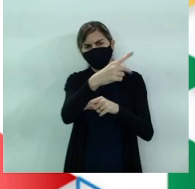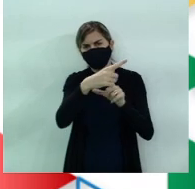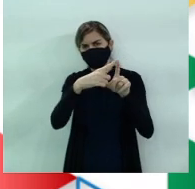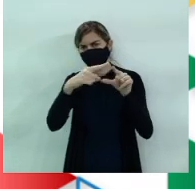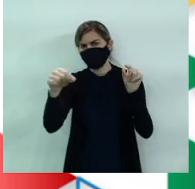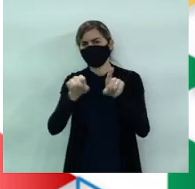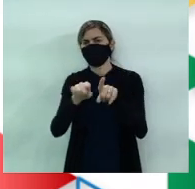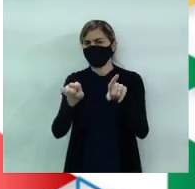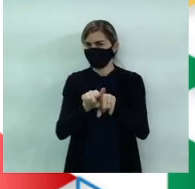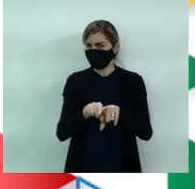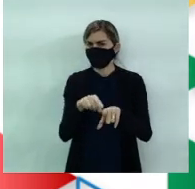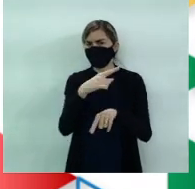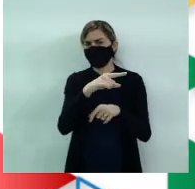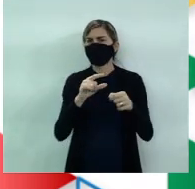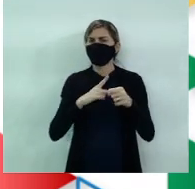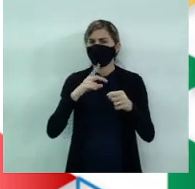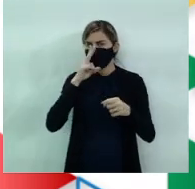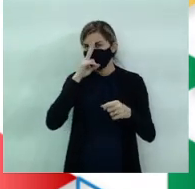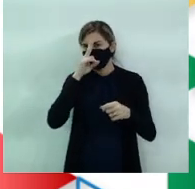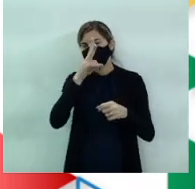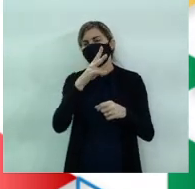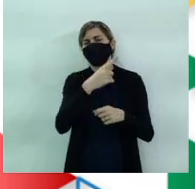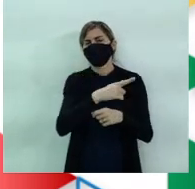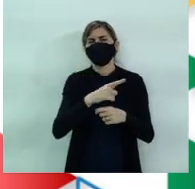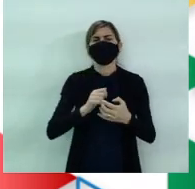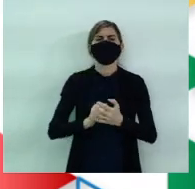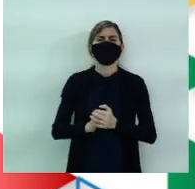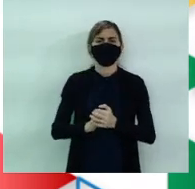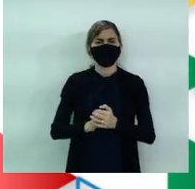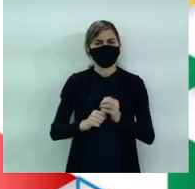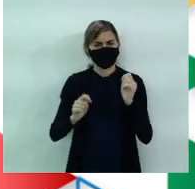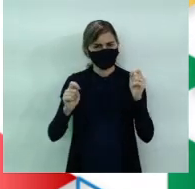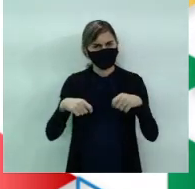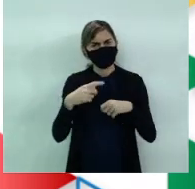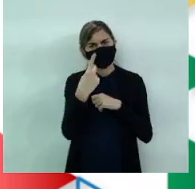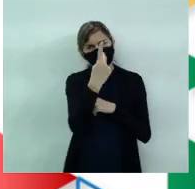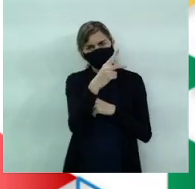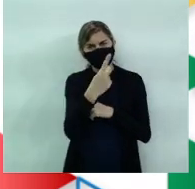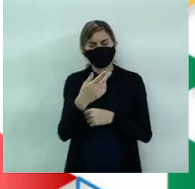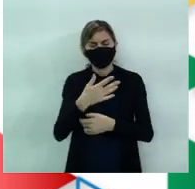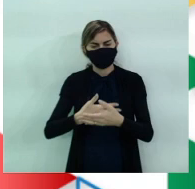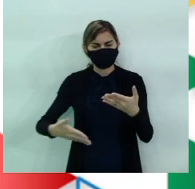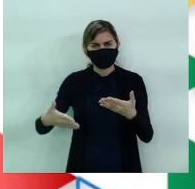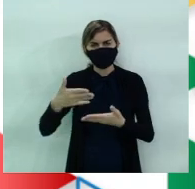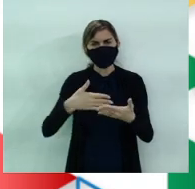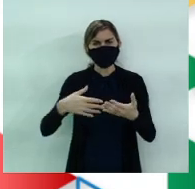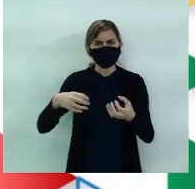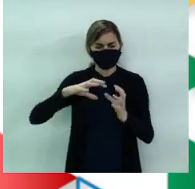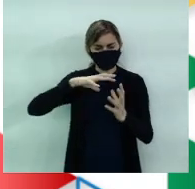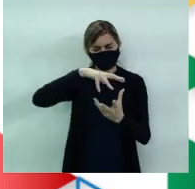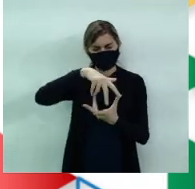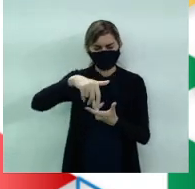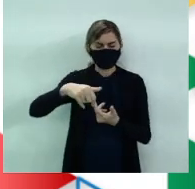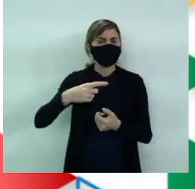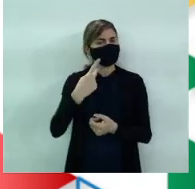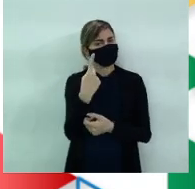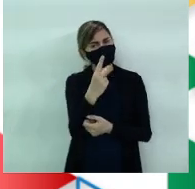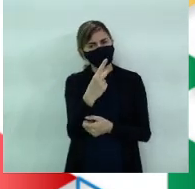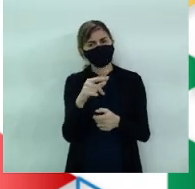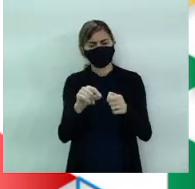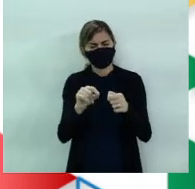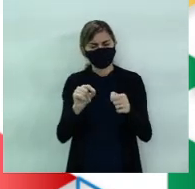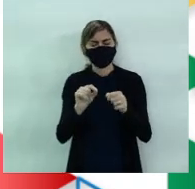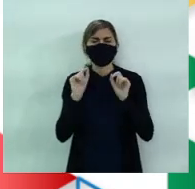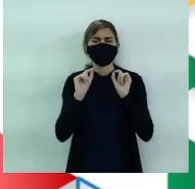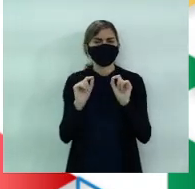também exerce uma força gravitacional, né, em relação à questão da Terra. Isso daí vai fazer